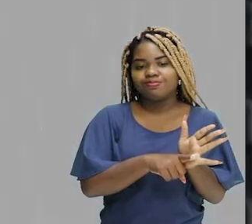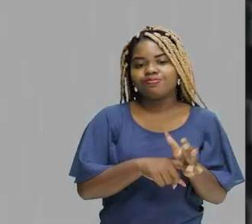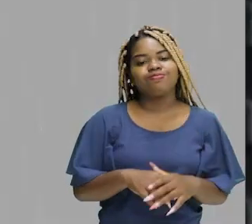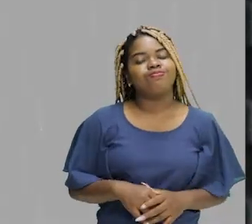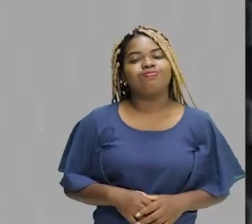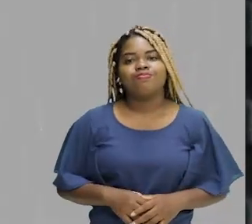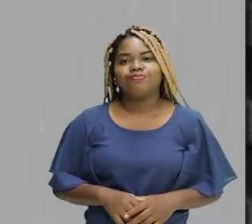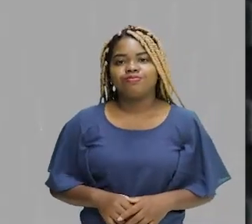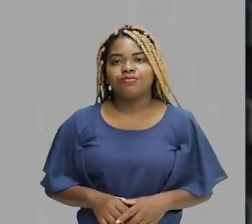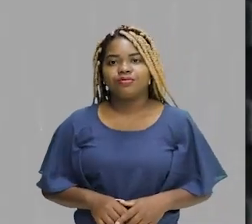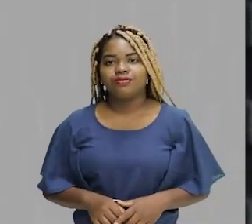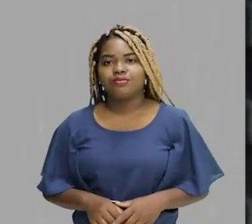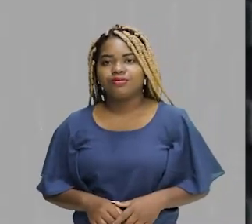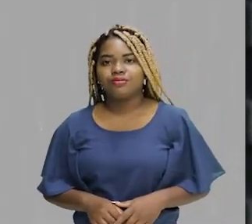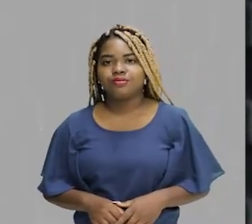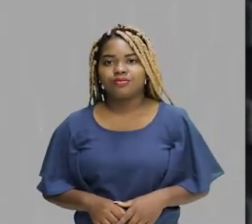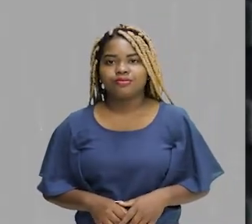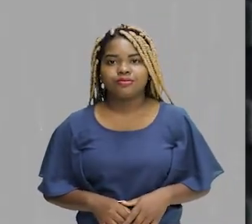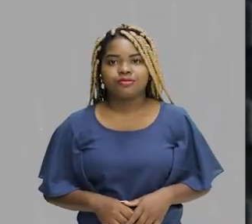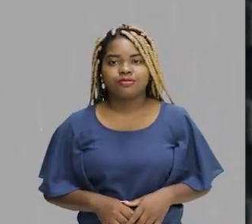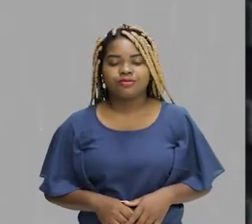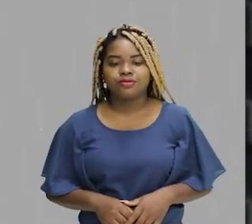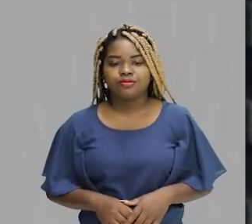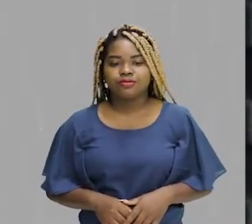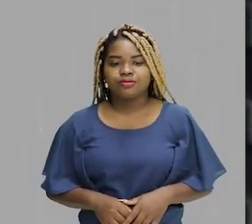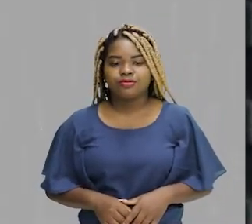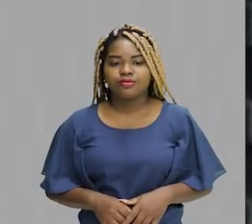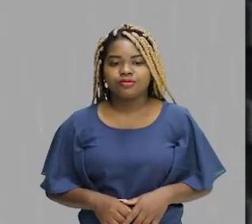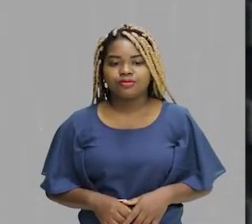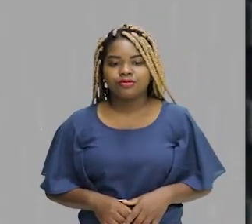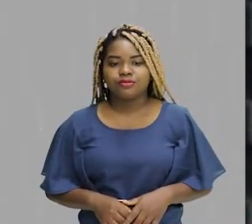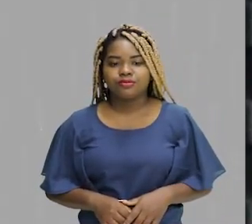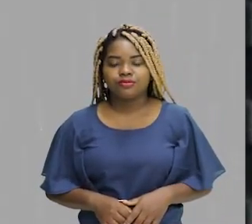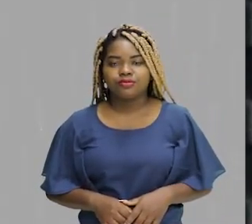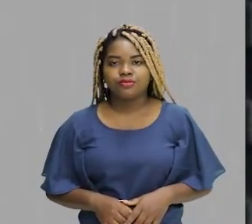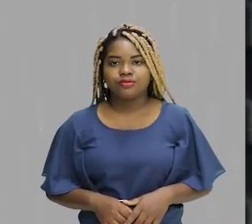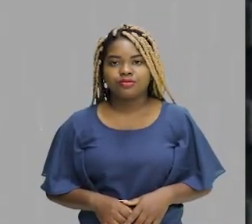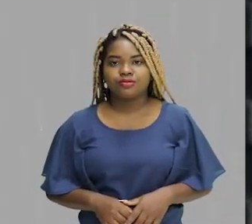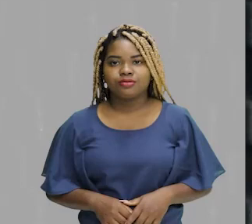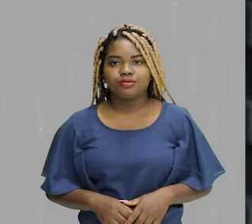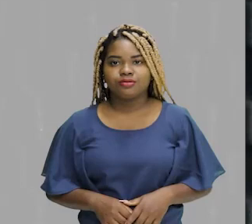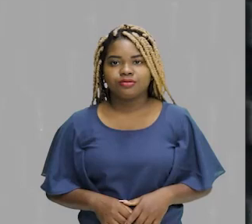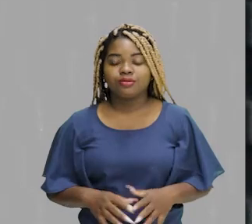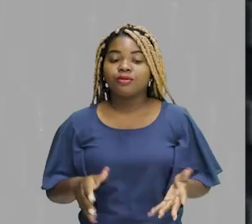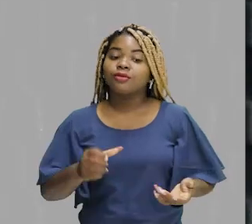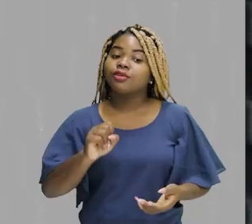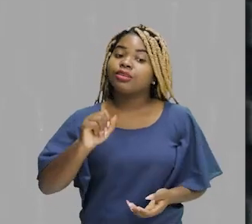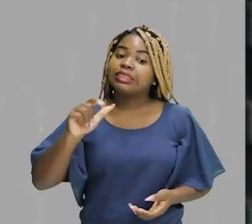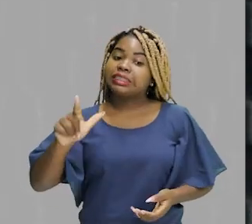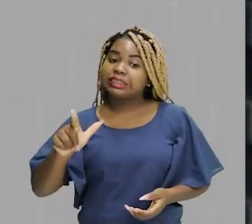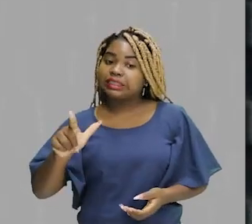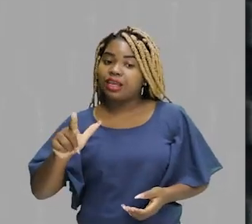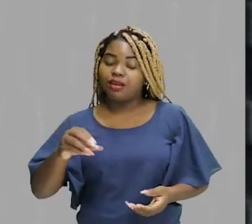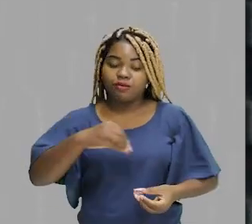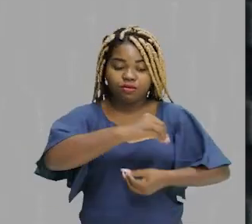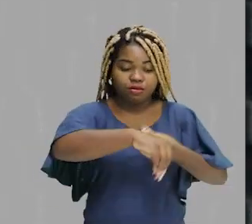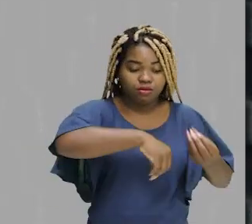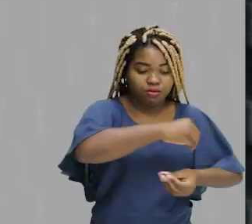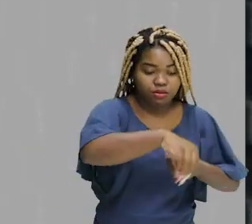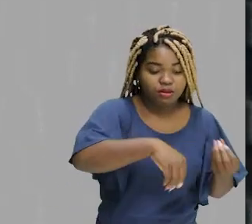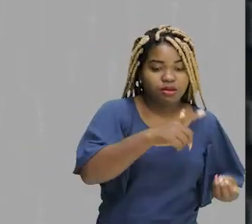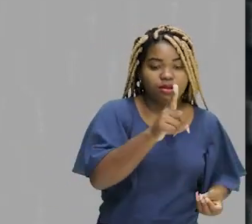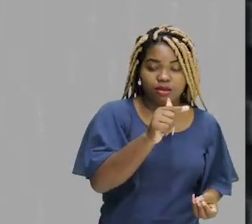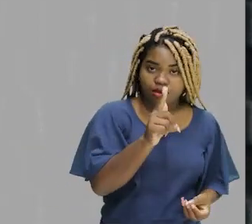OH+, e nenhum grupo OH-. Com isso, quando esse sal ele for dissolvido em água,